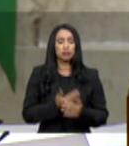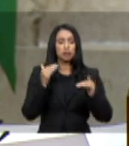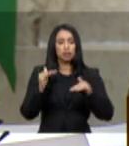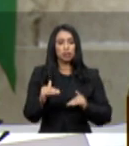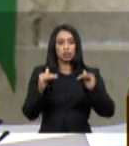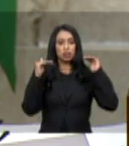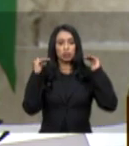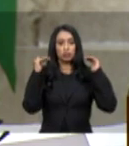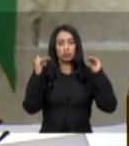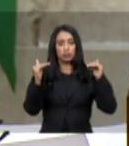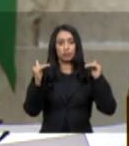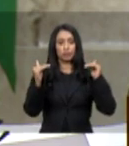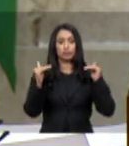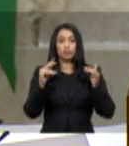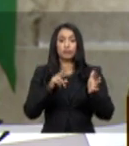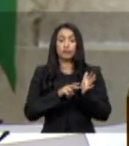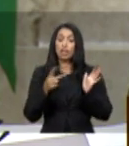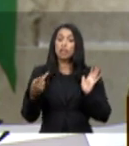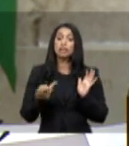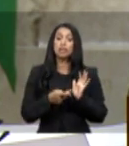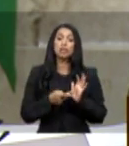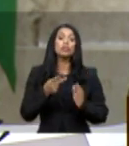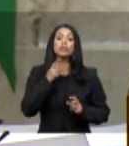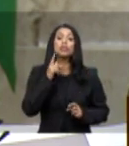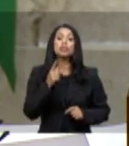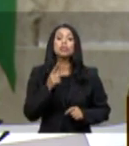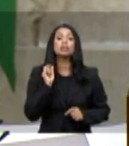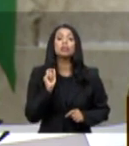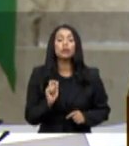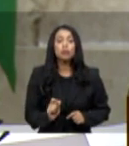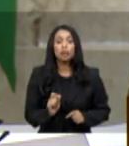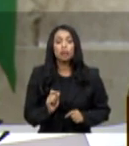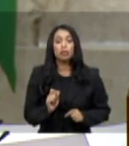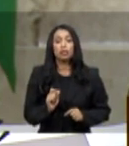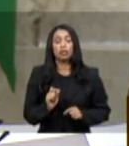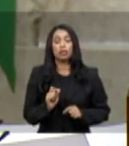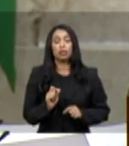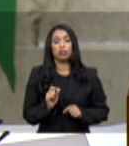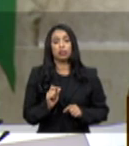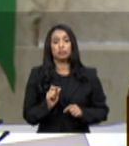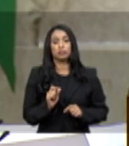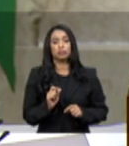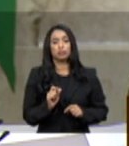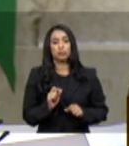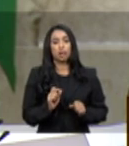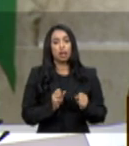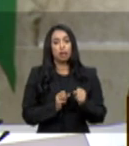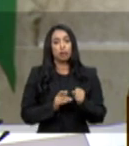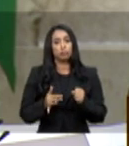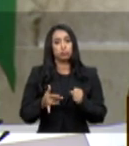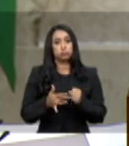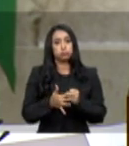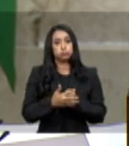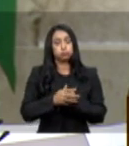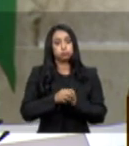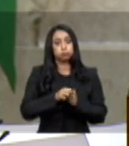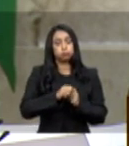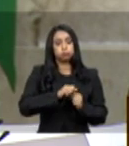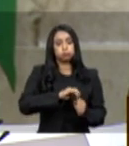autoridades significa dizer o que significa dizer que a epidemia